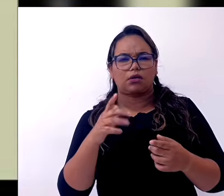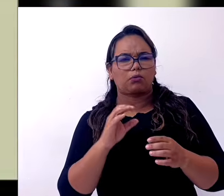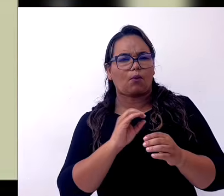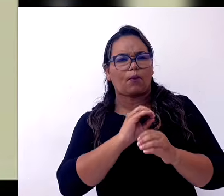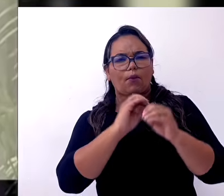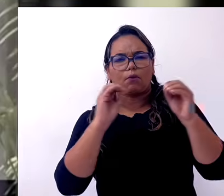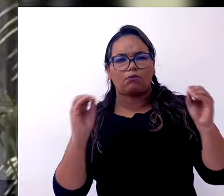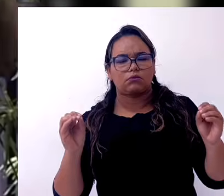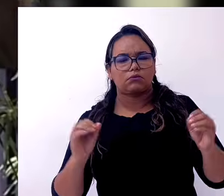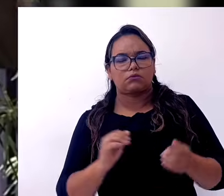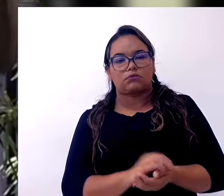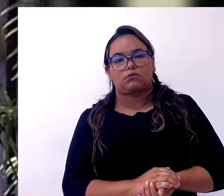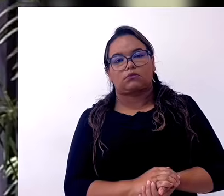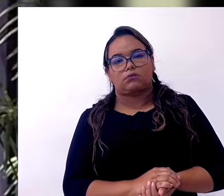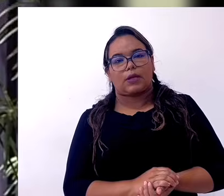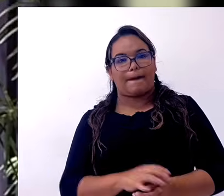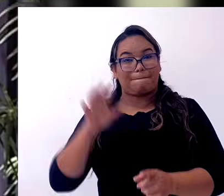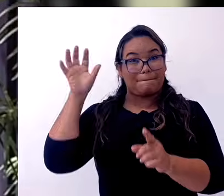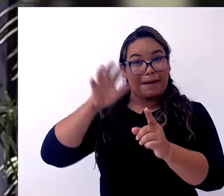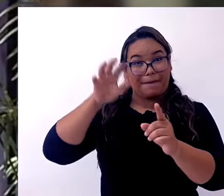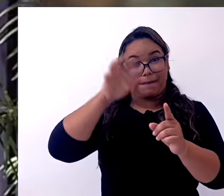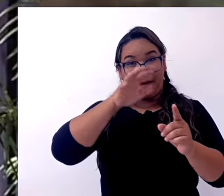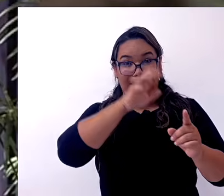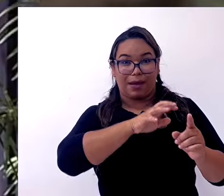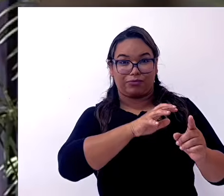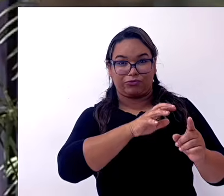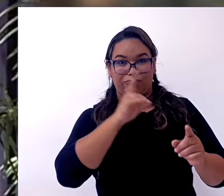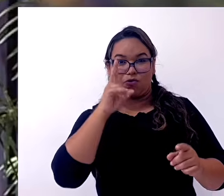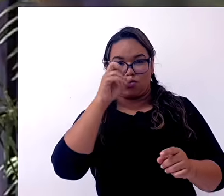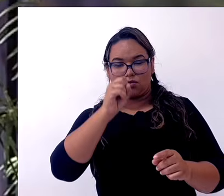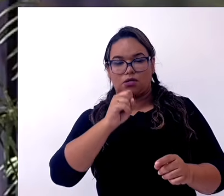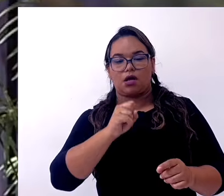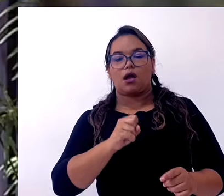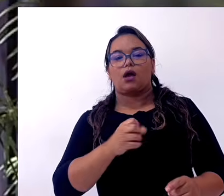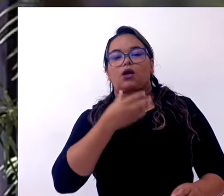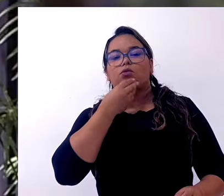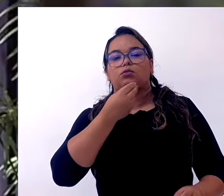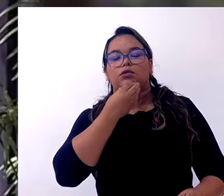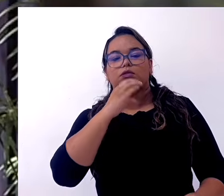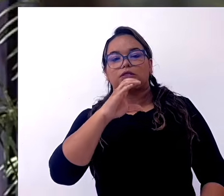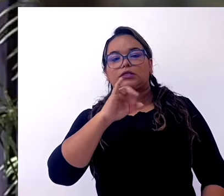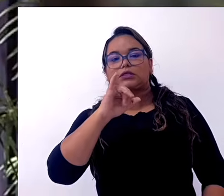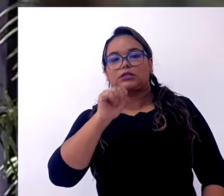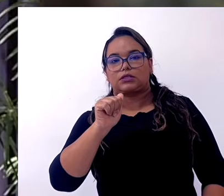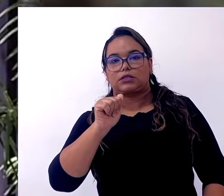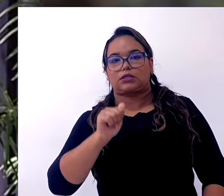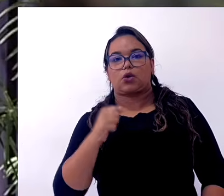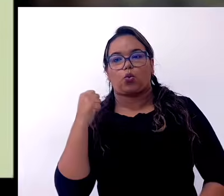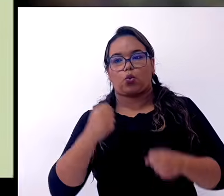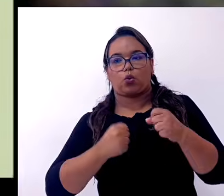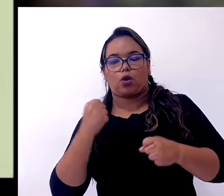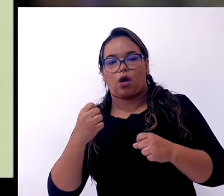Vamos examinar a primeira colisão. Foi aqui que o primeiro avião se chocou.